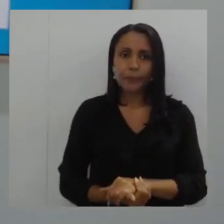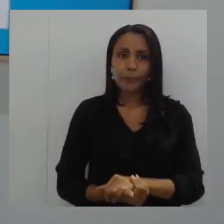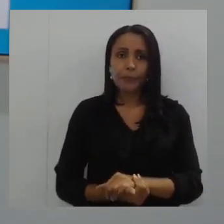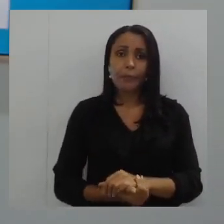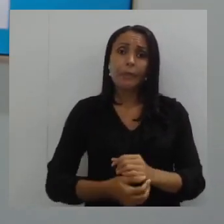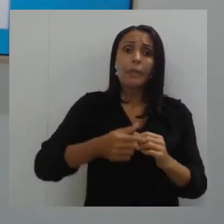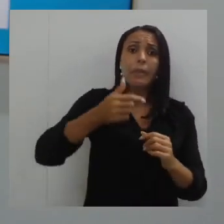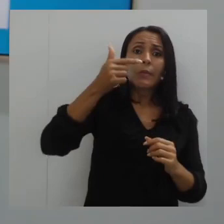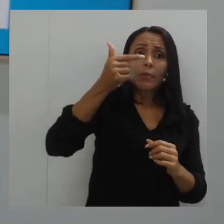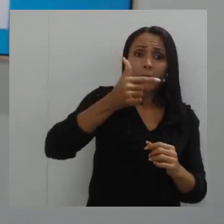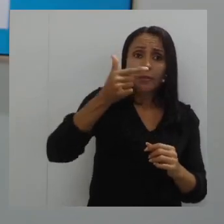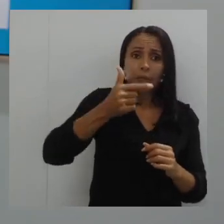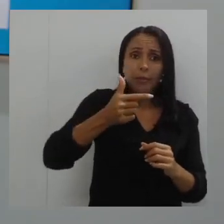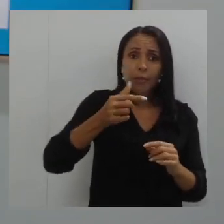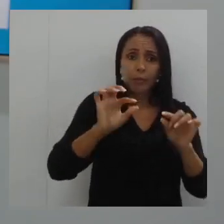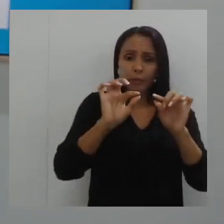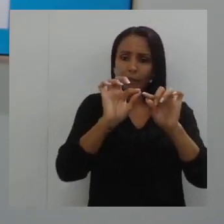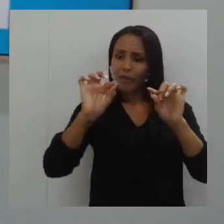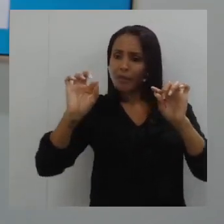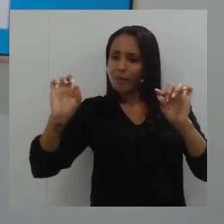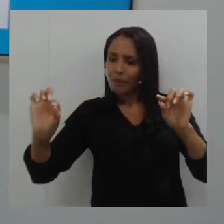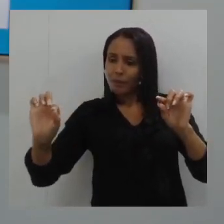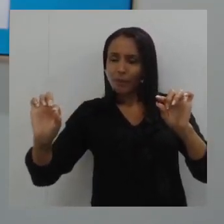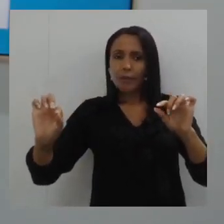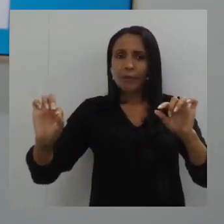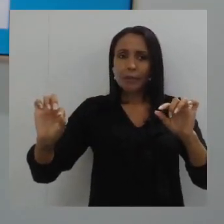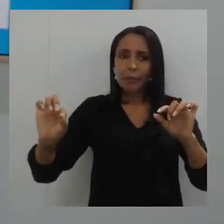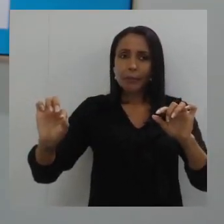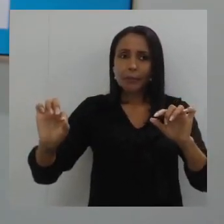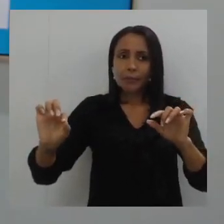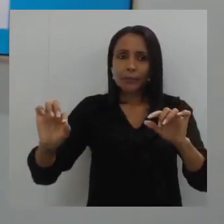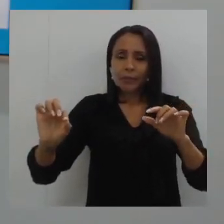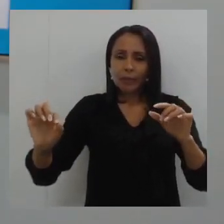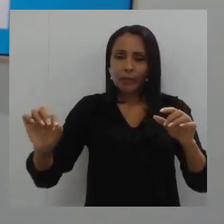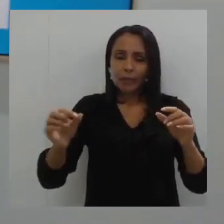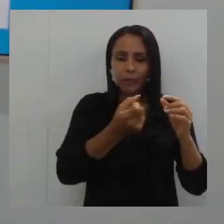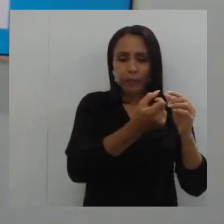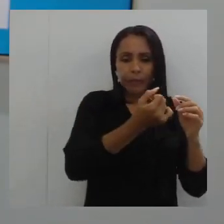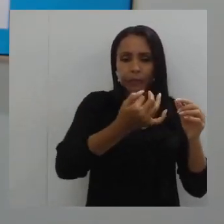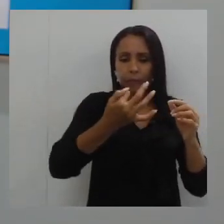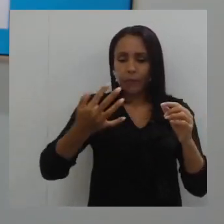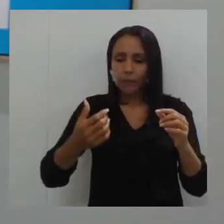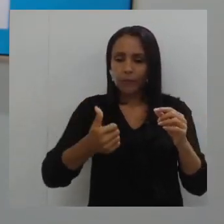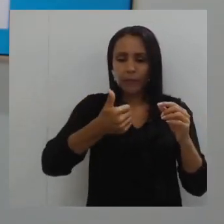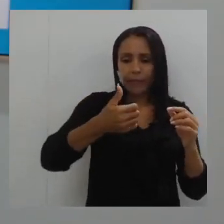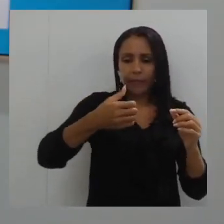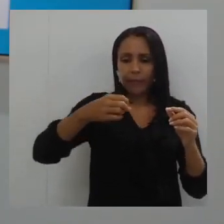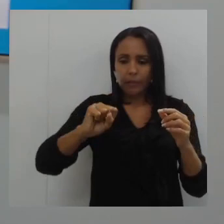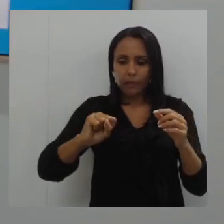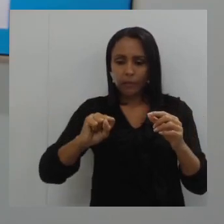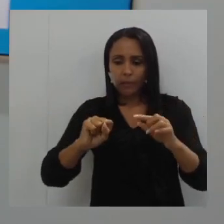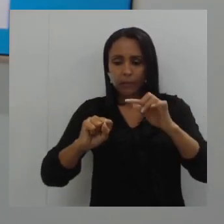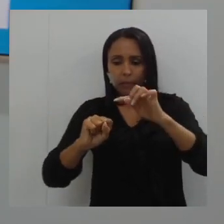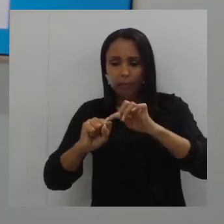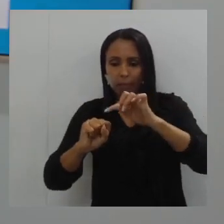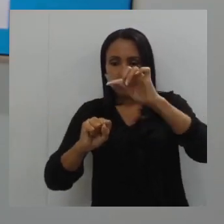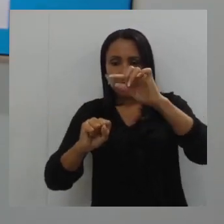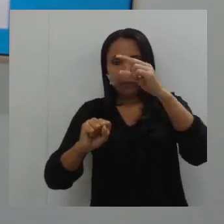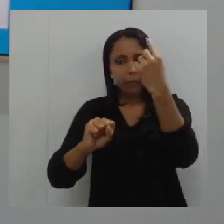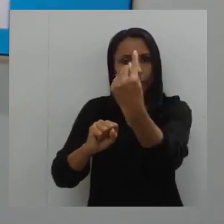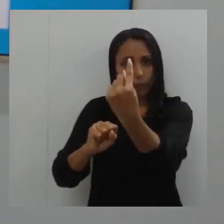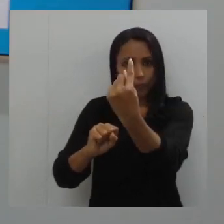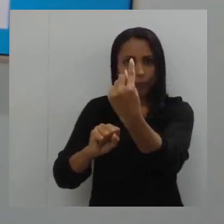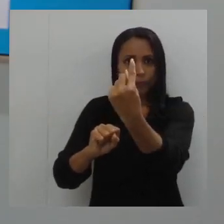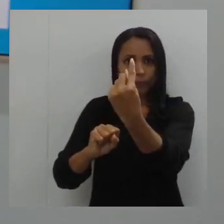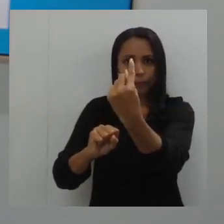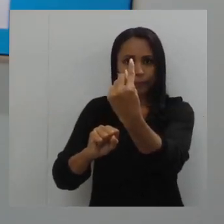O segundo vértice desse trapézio, lá atrás, ó, eu conto até 18 e também marco no ponto 1. Então eu marco